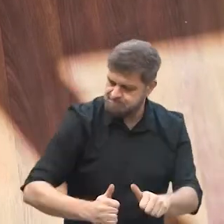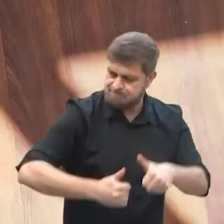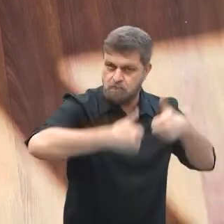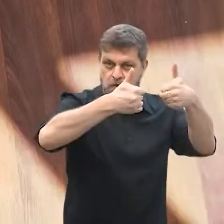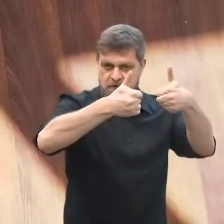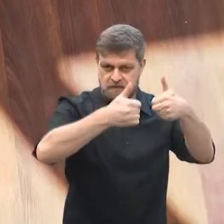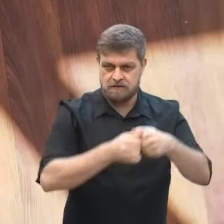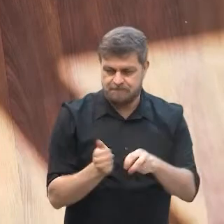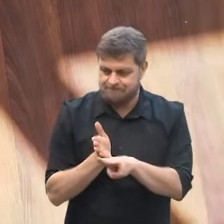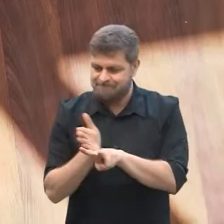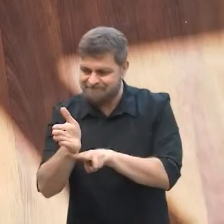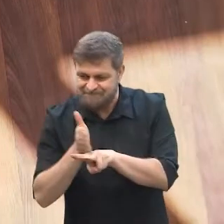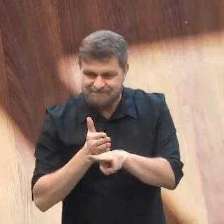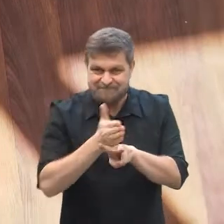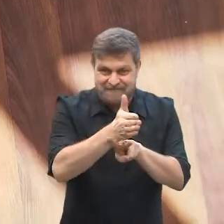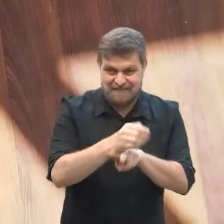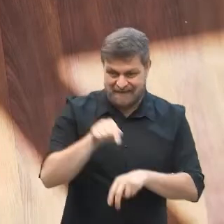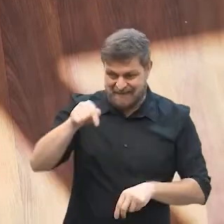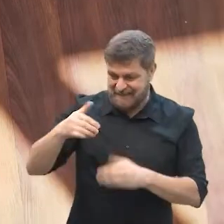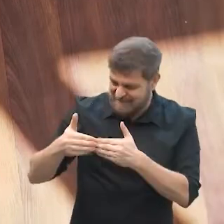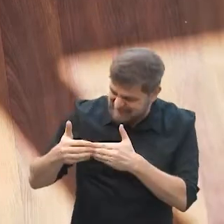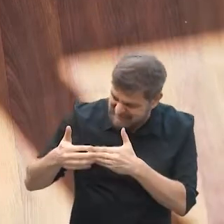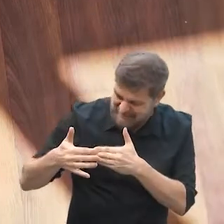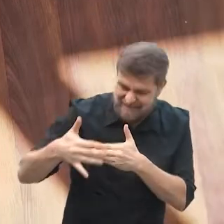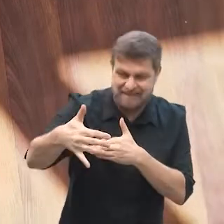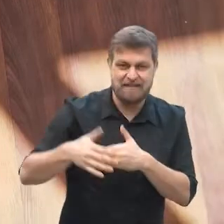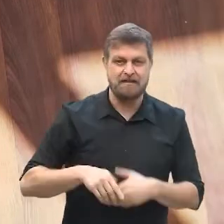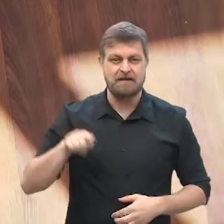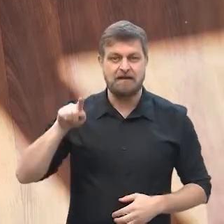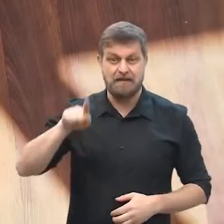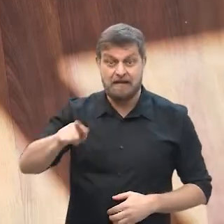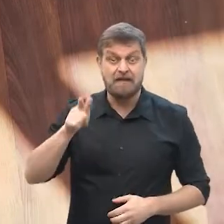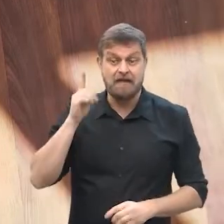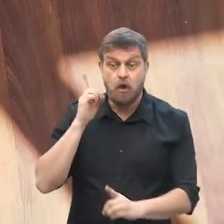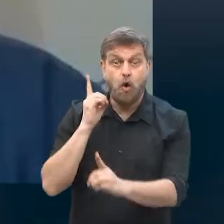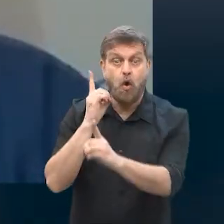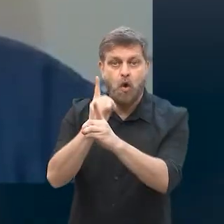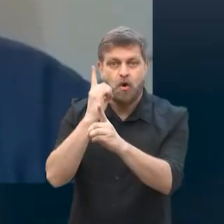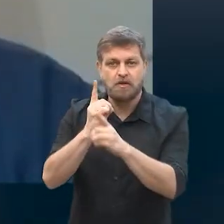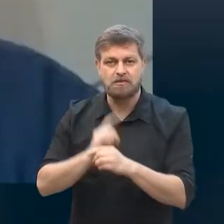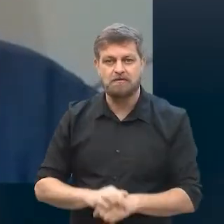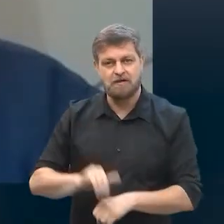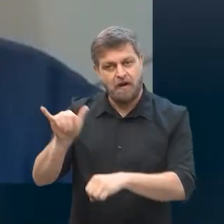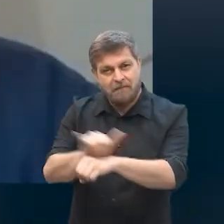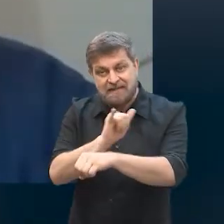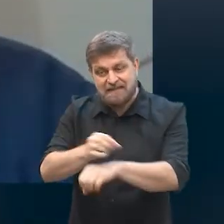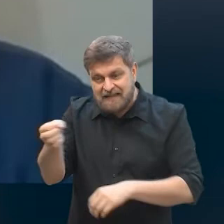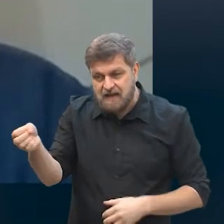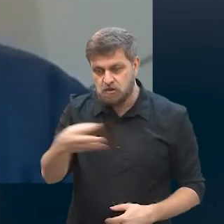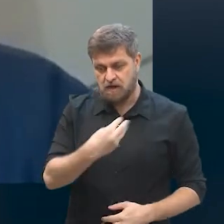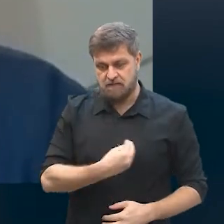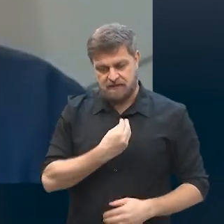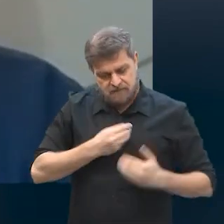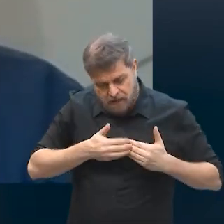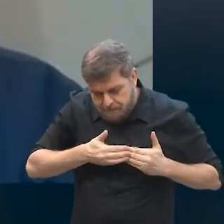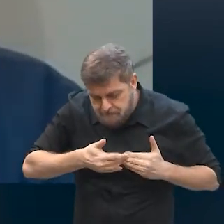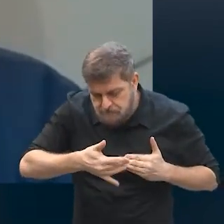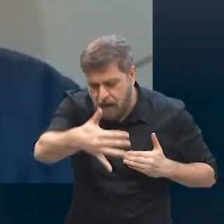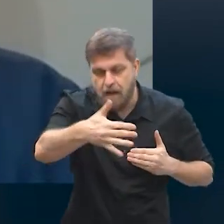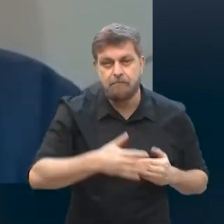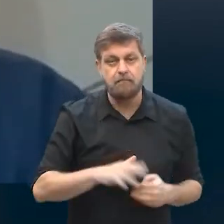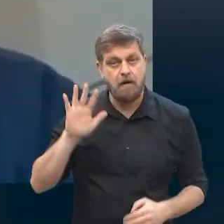positivo e foi a partir dali que, enfim, descobriu uma nova forma de tocar a vida. Essas